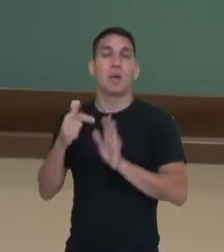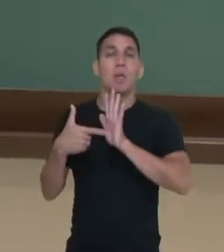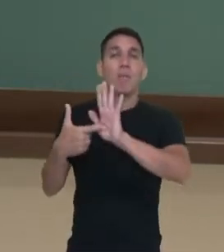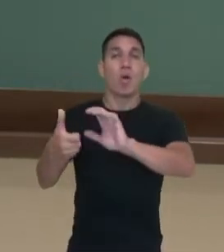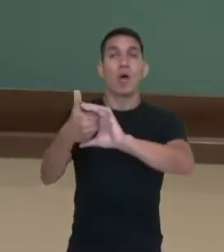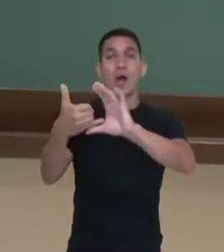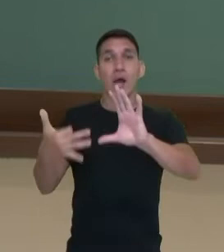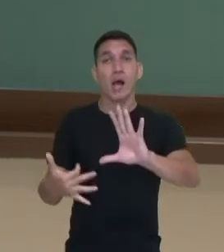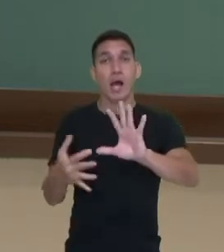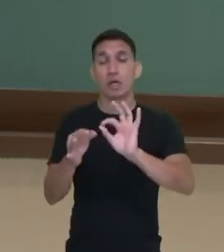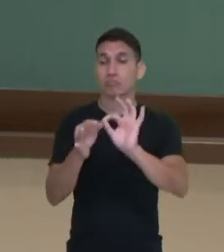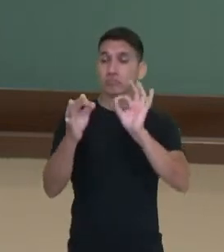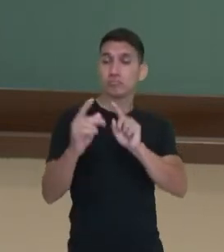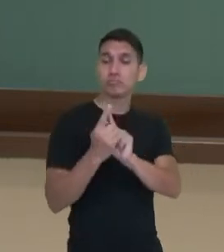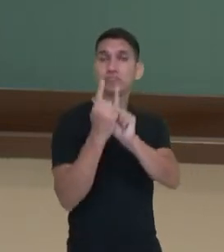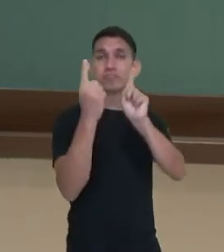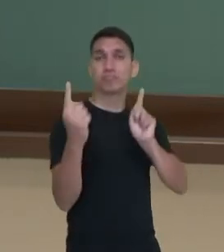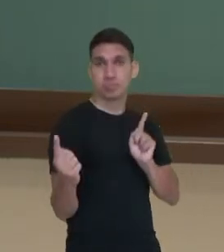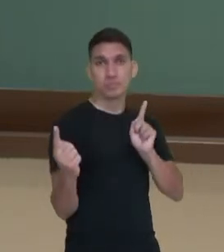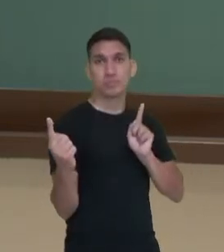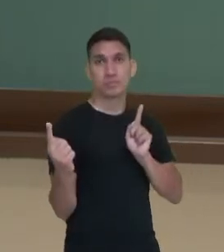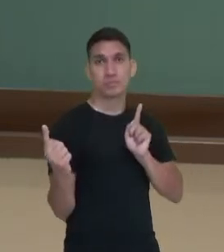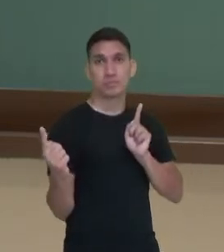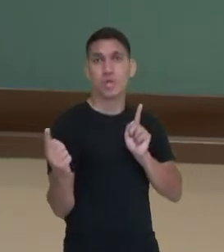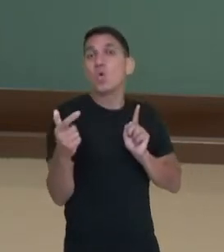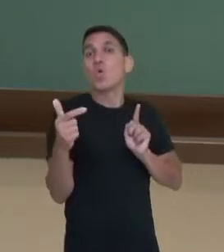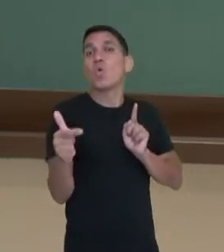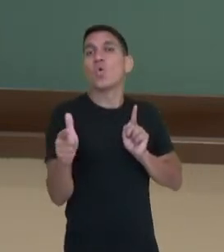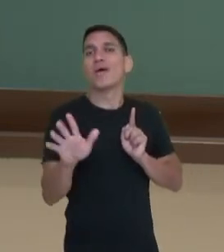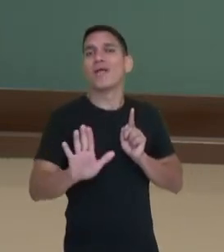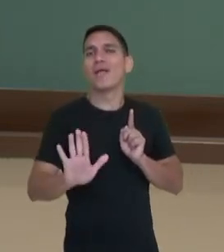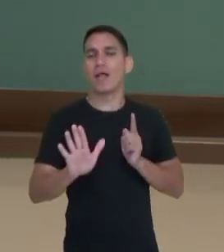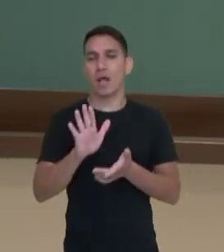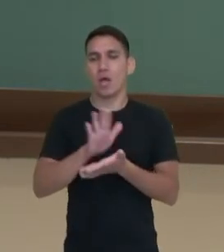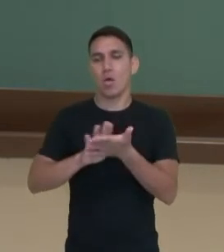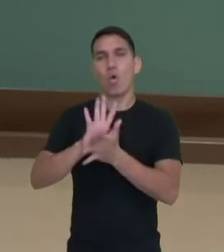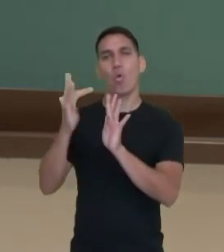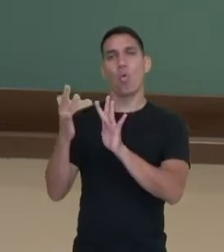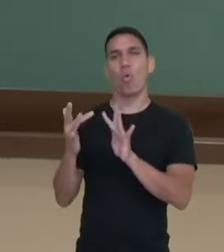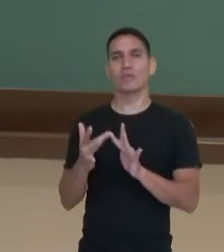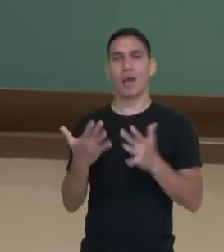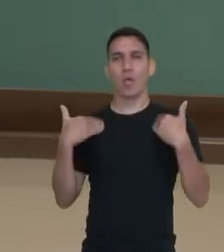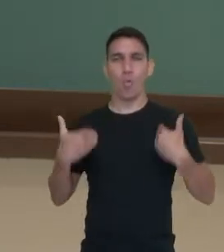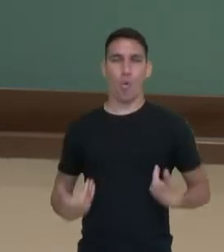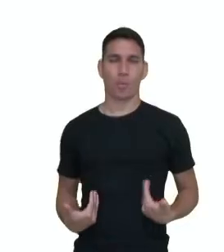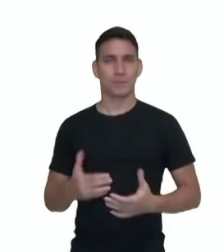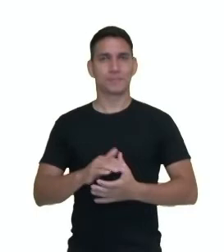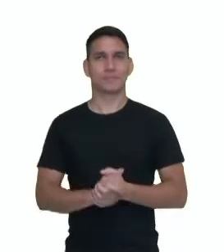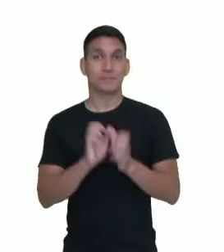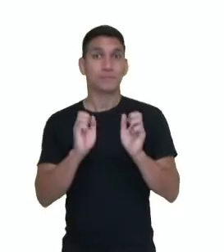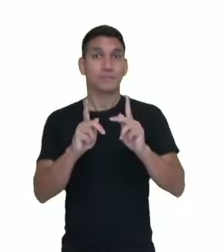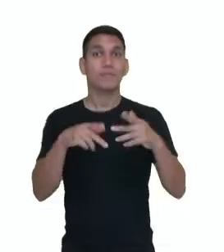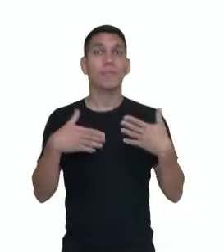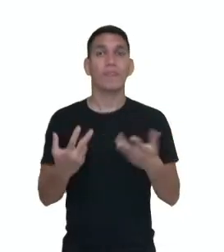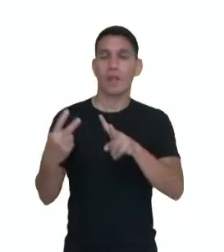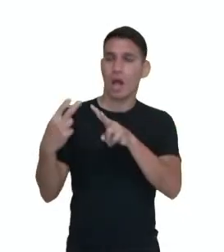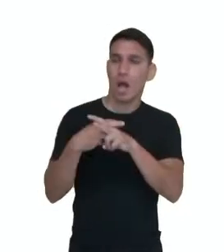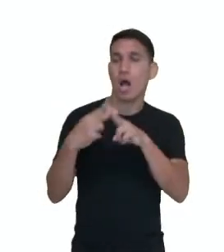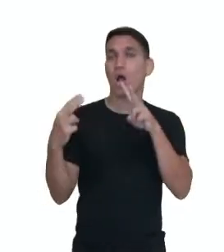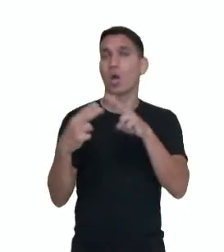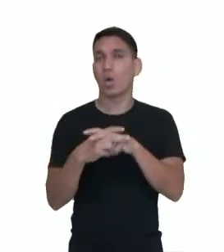de longa distância. Já não tem mais aquele contato corpo a corpo, ok? As lutas foram